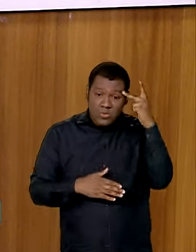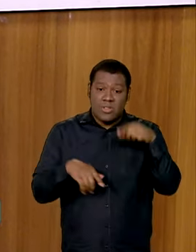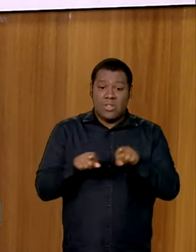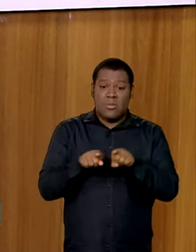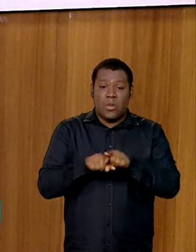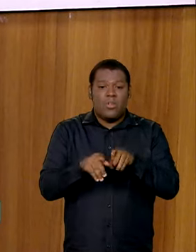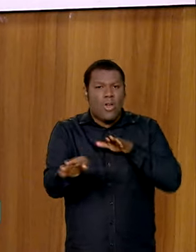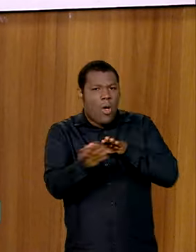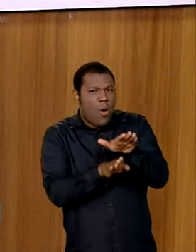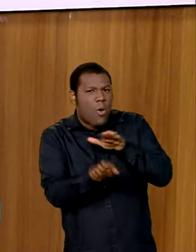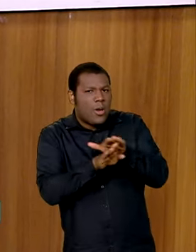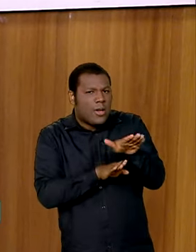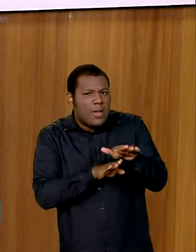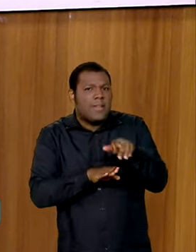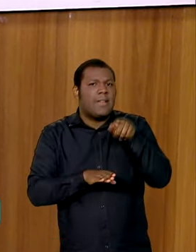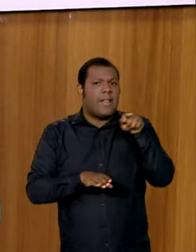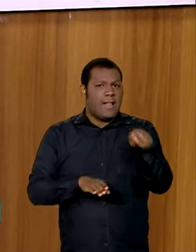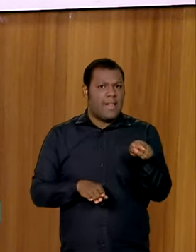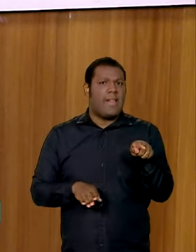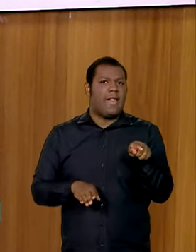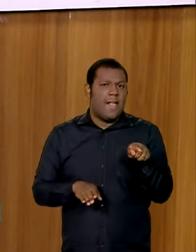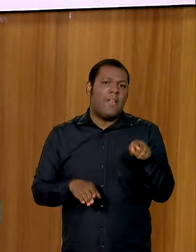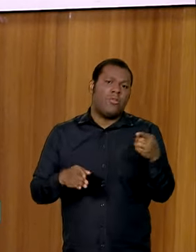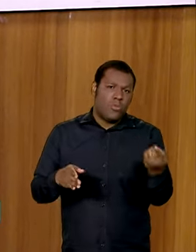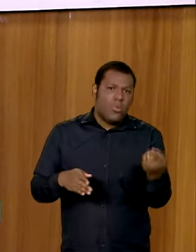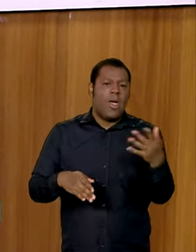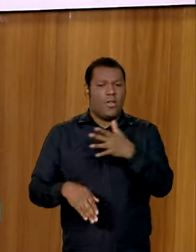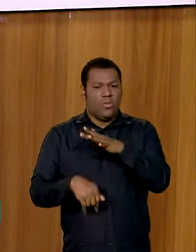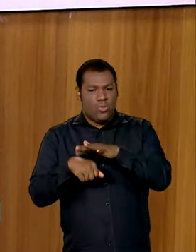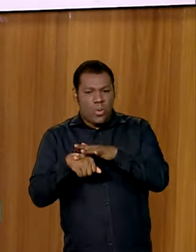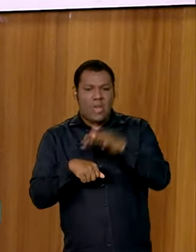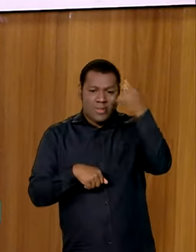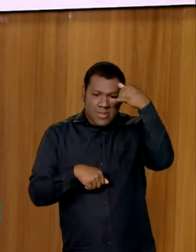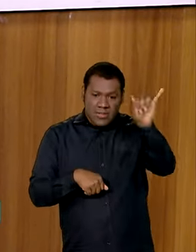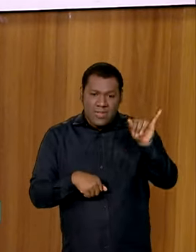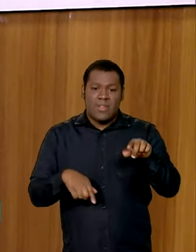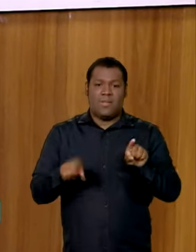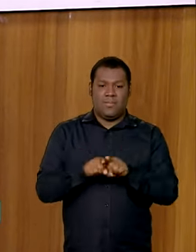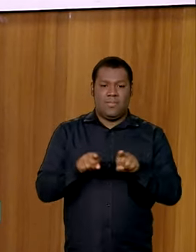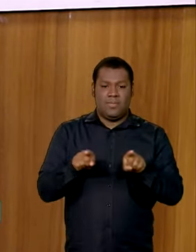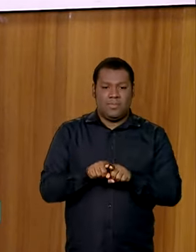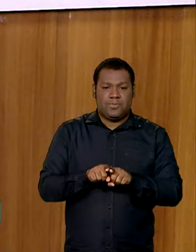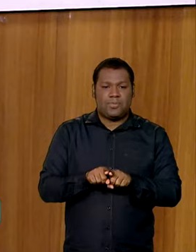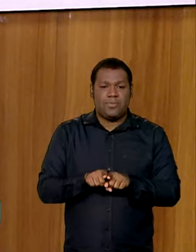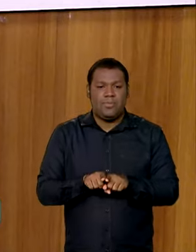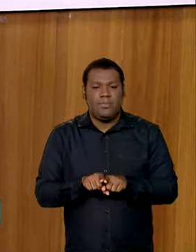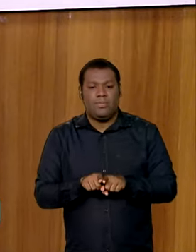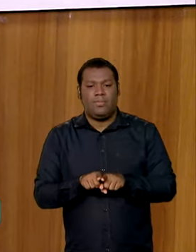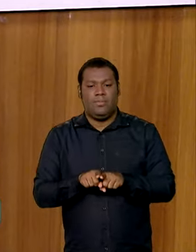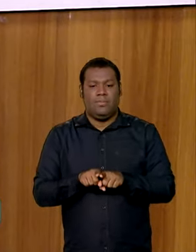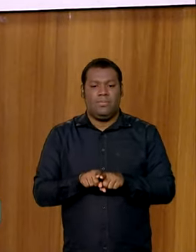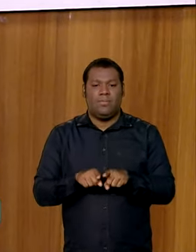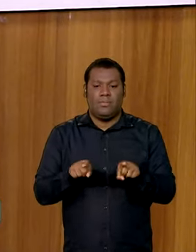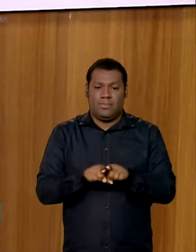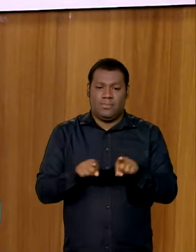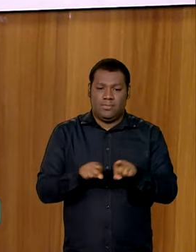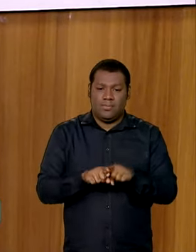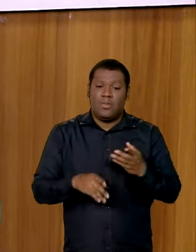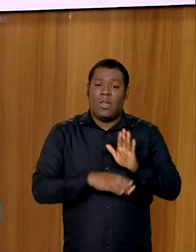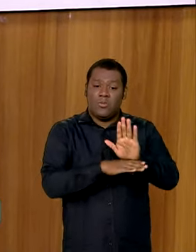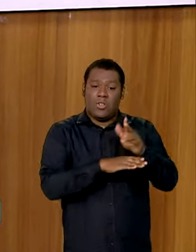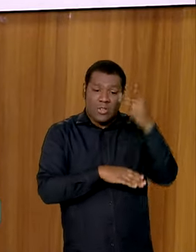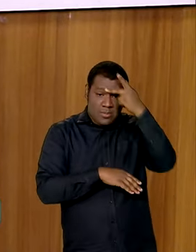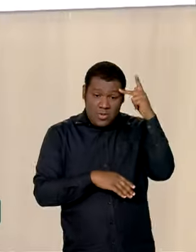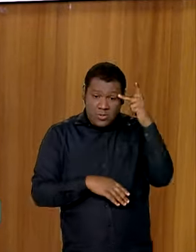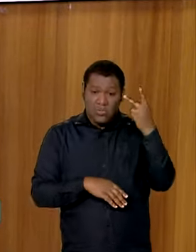também orientar sobre a necessidade de procedimentos preventivos, sobre procedimentos que precisam ser feitos para melhorar as condições de saúde